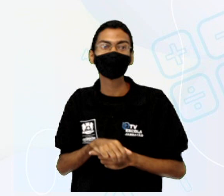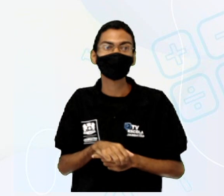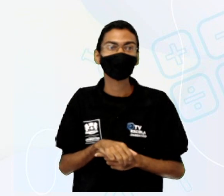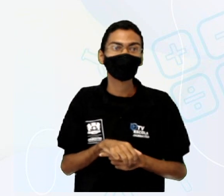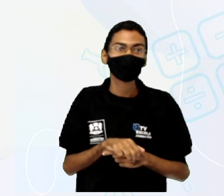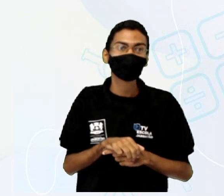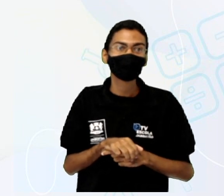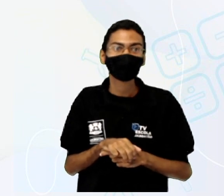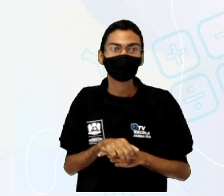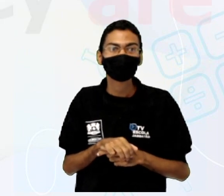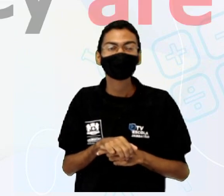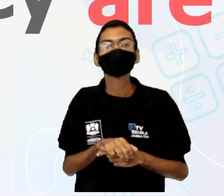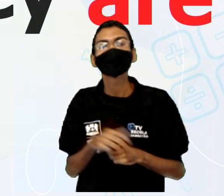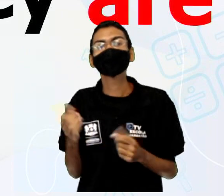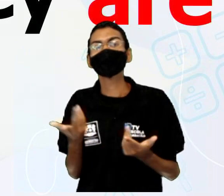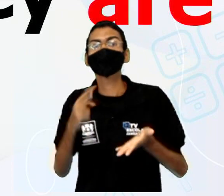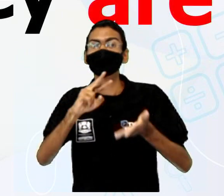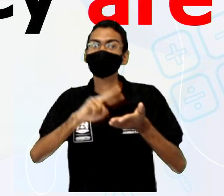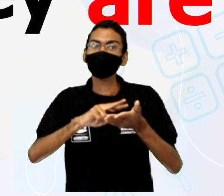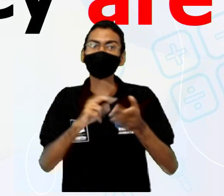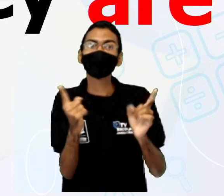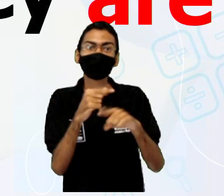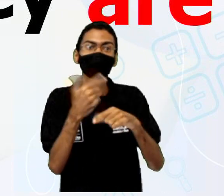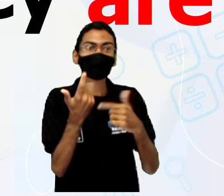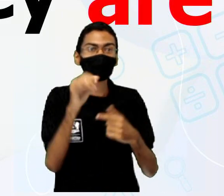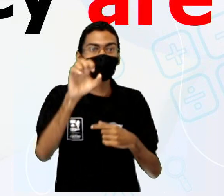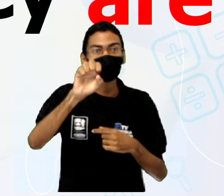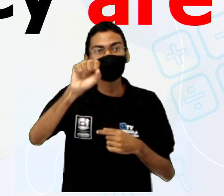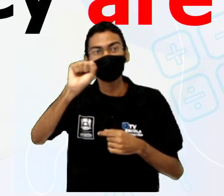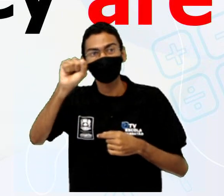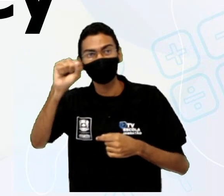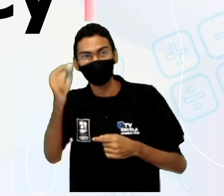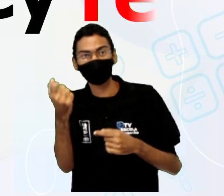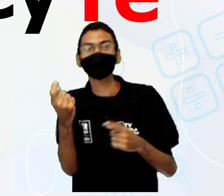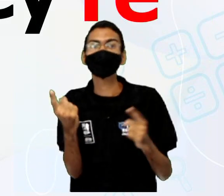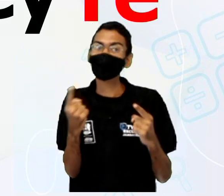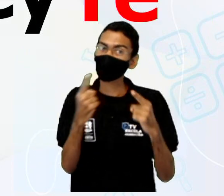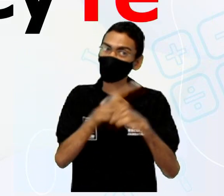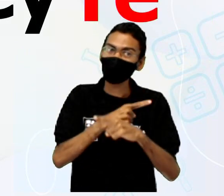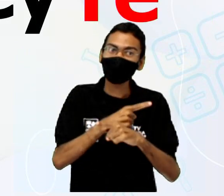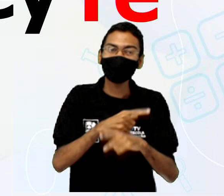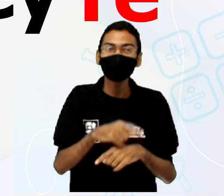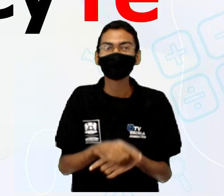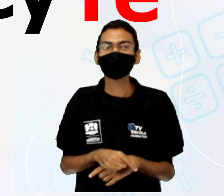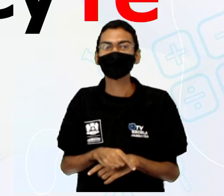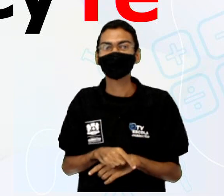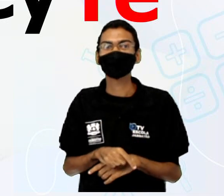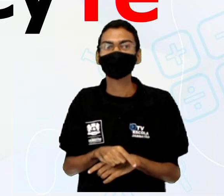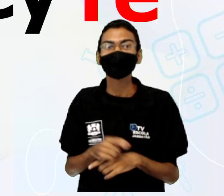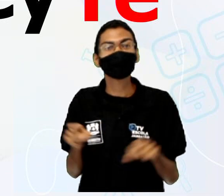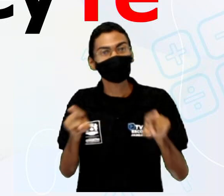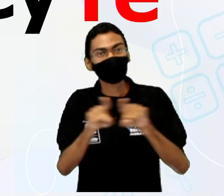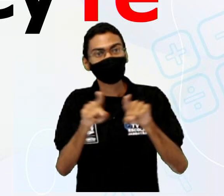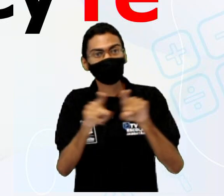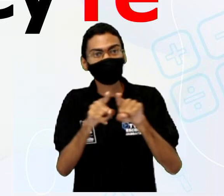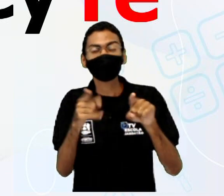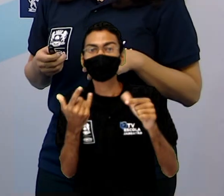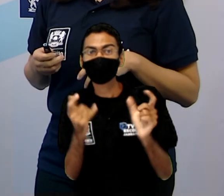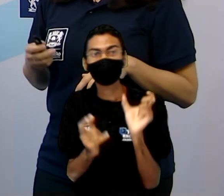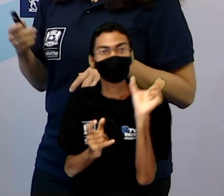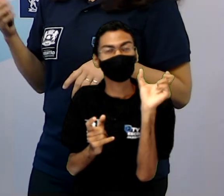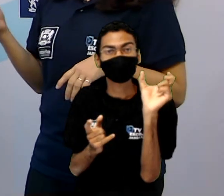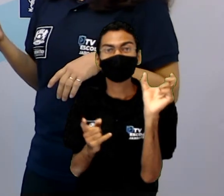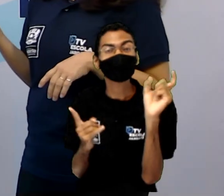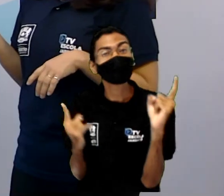fica she's. E they are fica their. Então, o que é que a gente pode